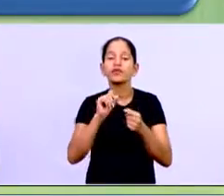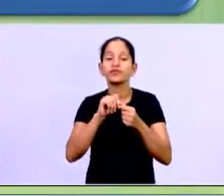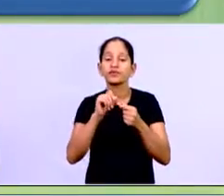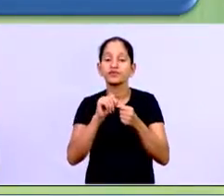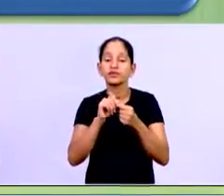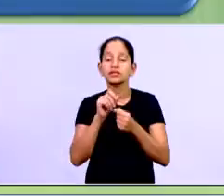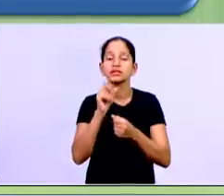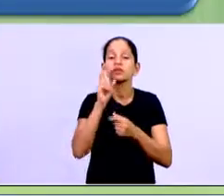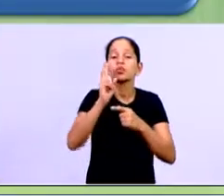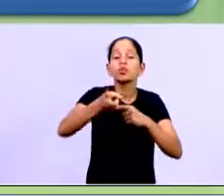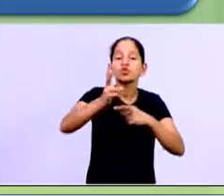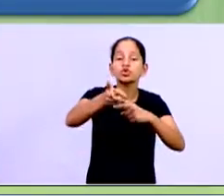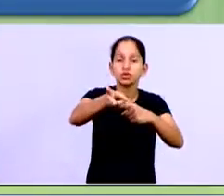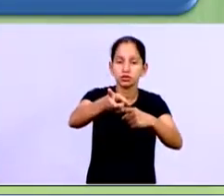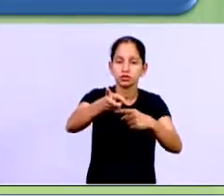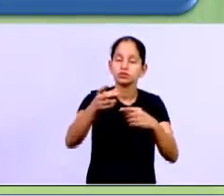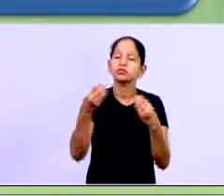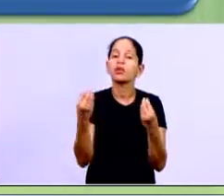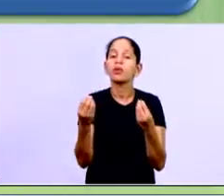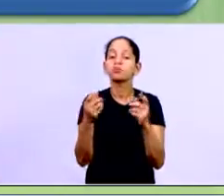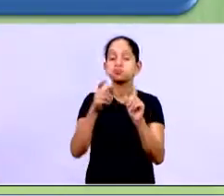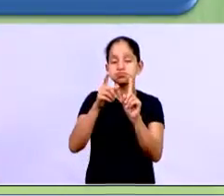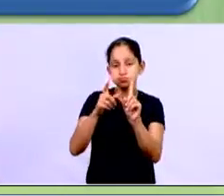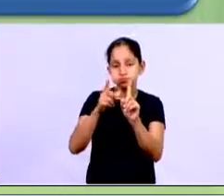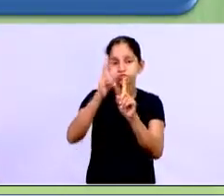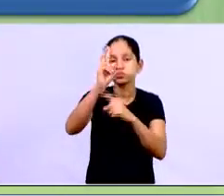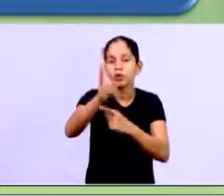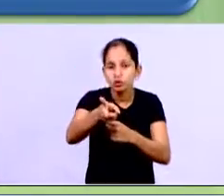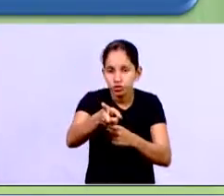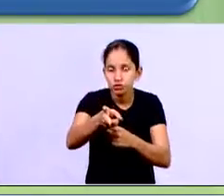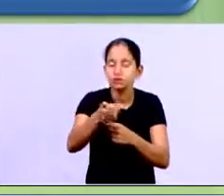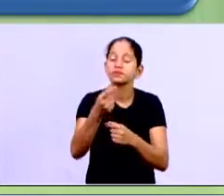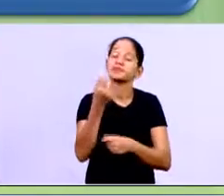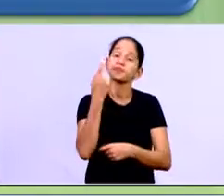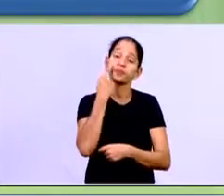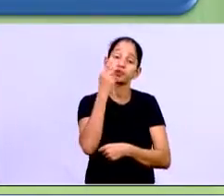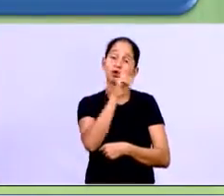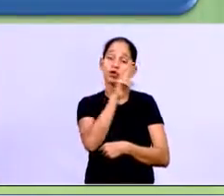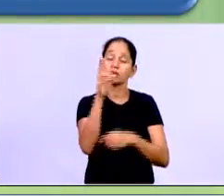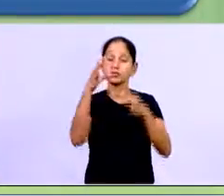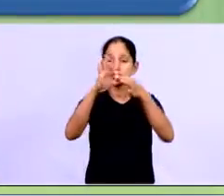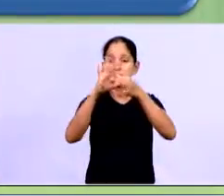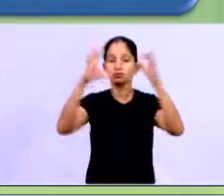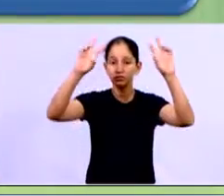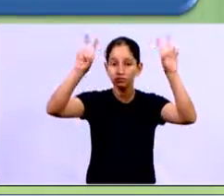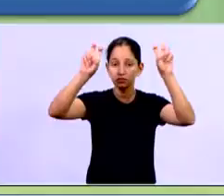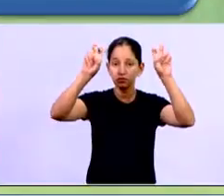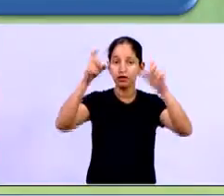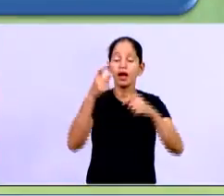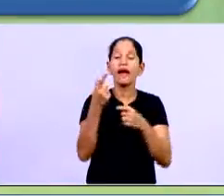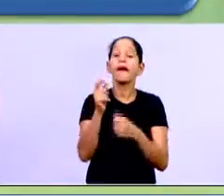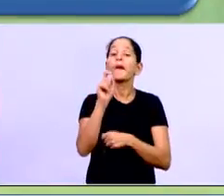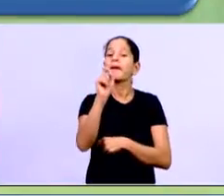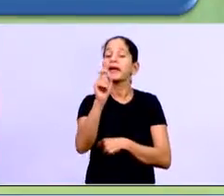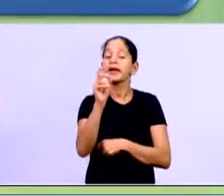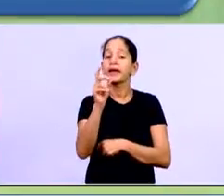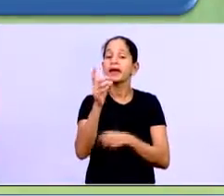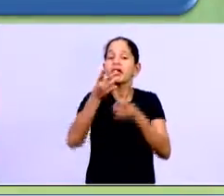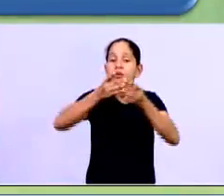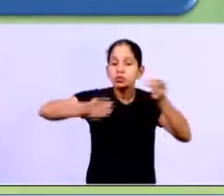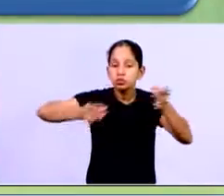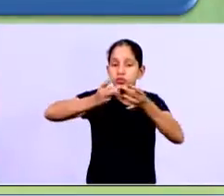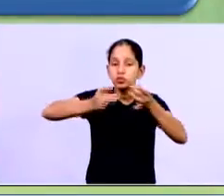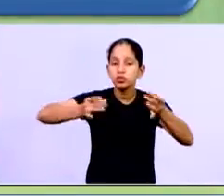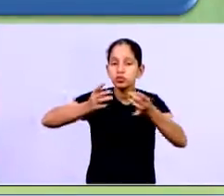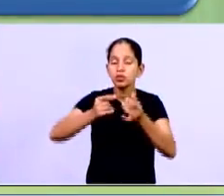Amortização constante, ok? O próprio nome já diz. A amortização, ela é